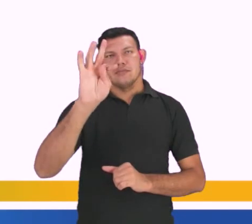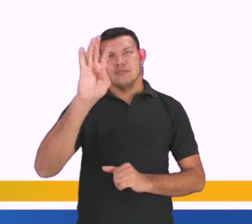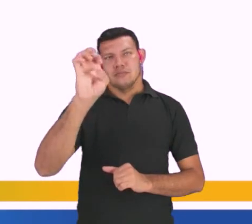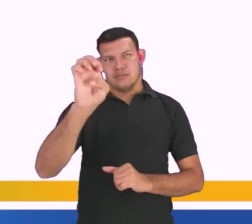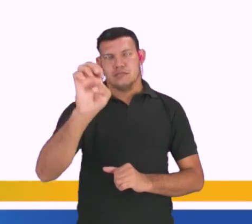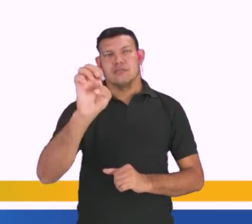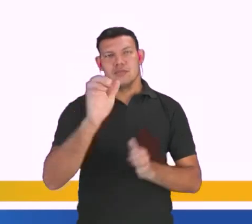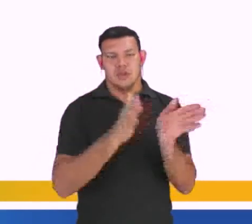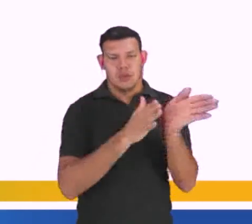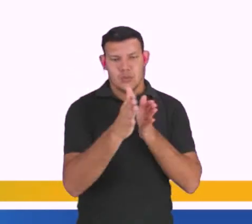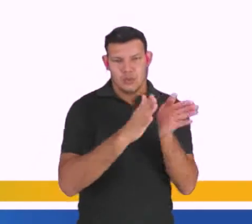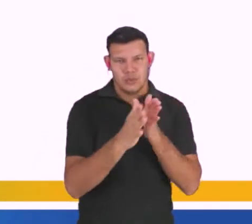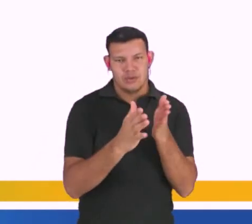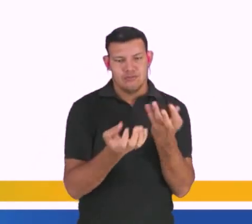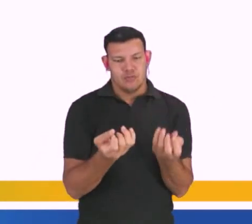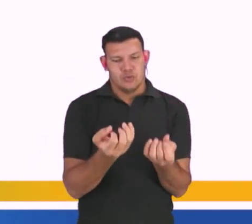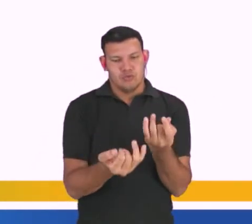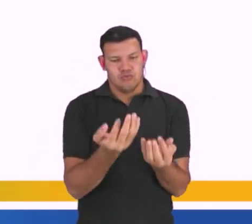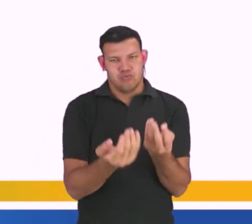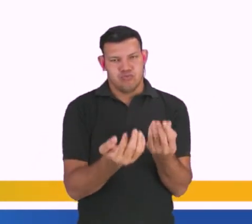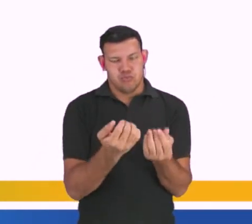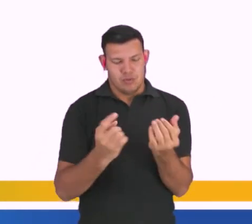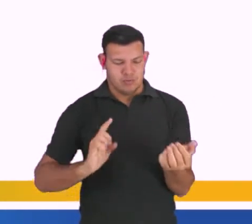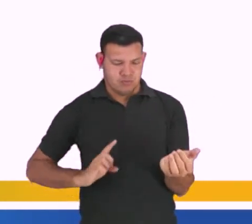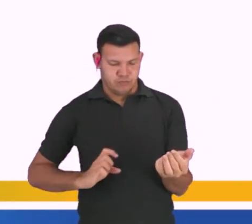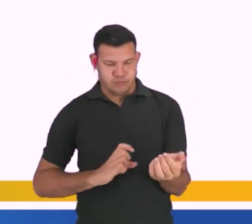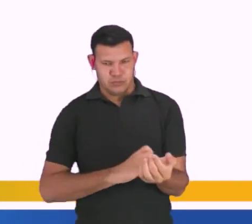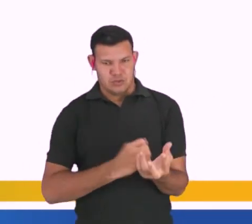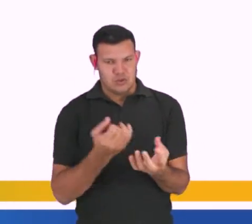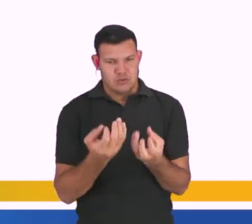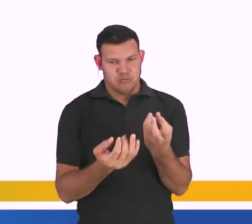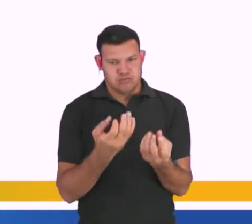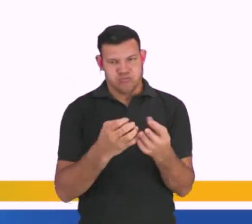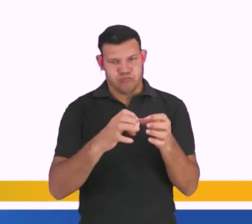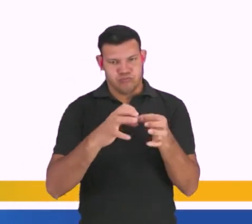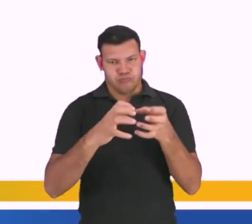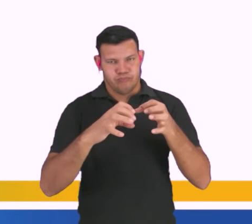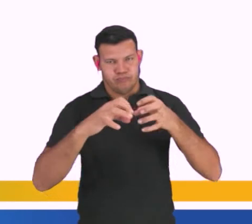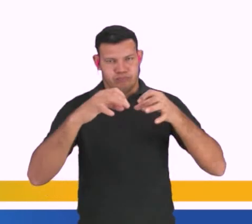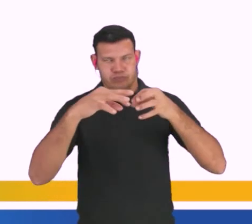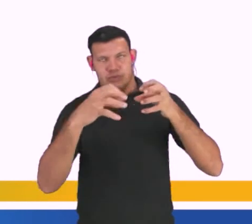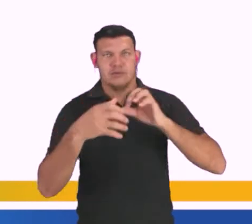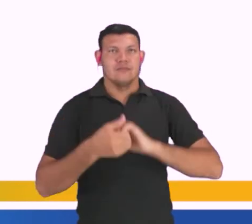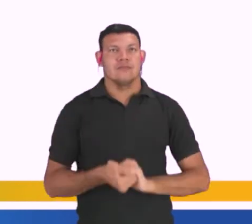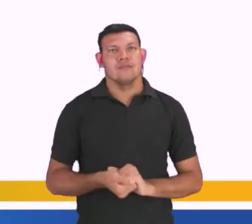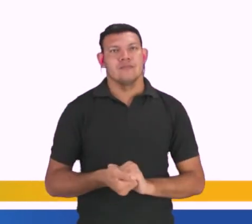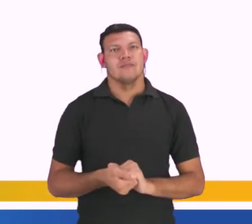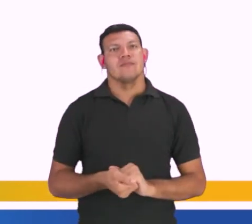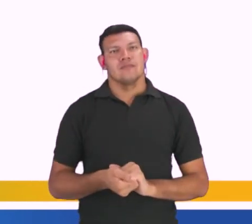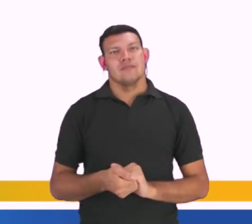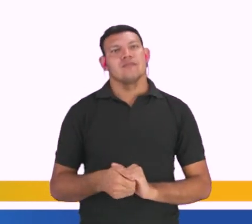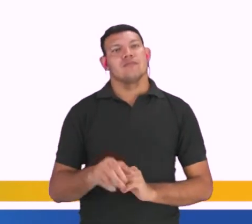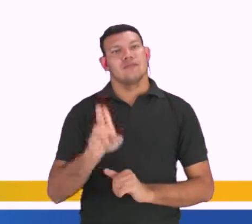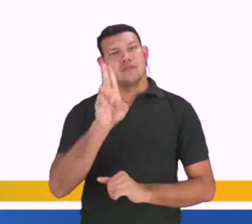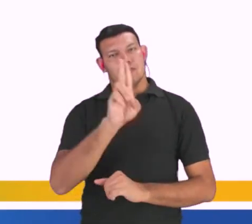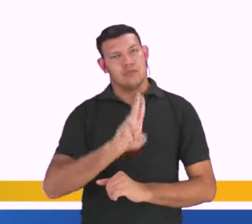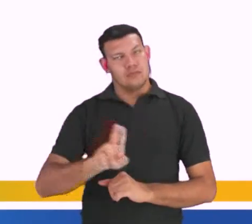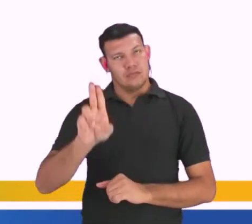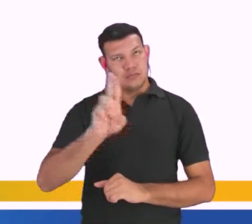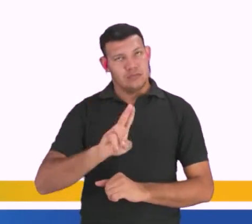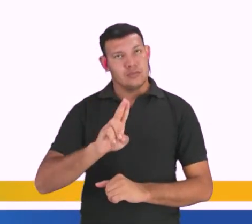iogurte, que passa pelo processo de fermentação do leite. Bem, nesse processo de fermentação do leite é usado